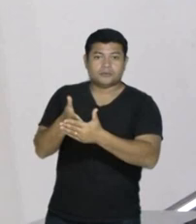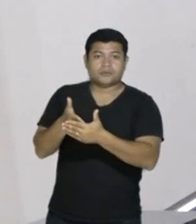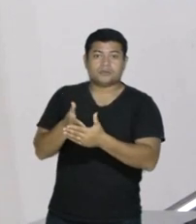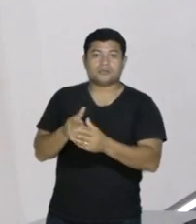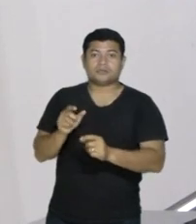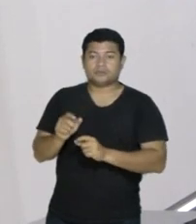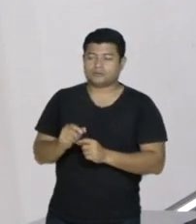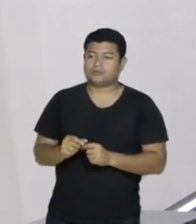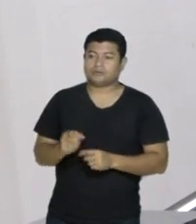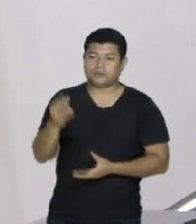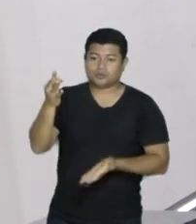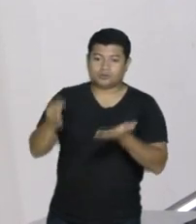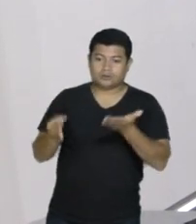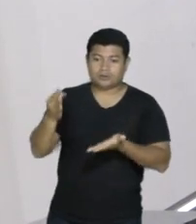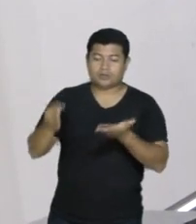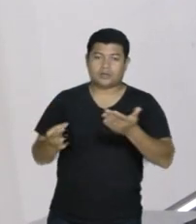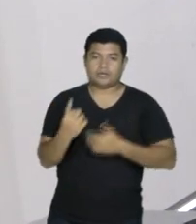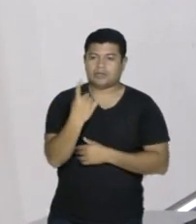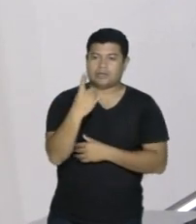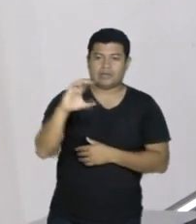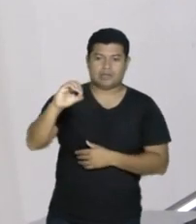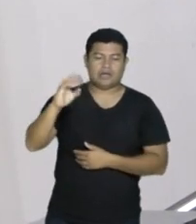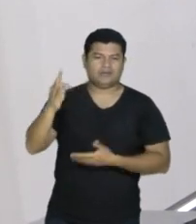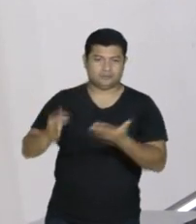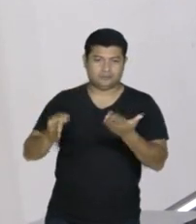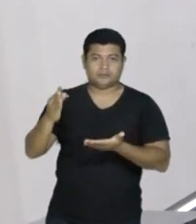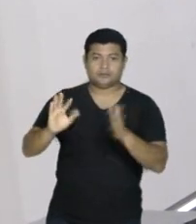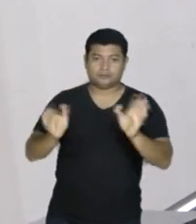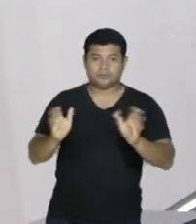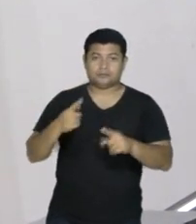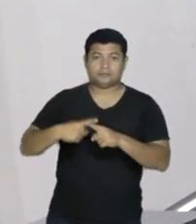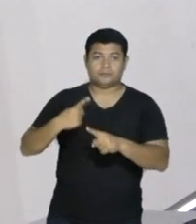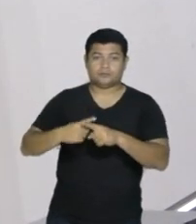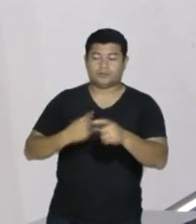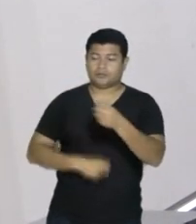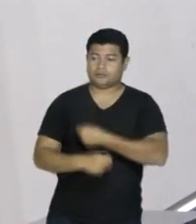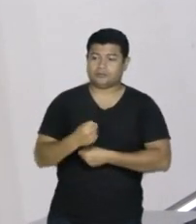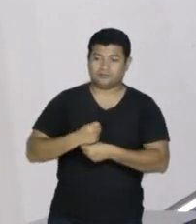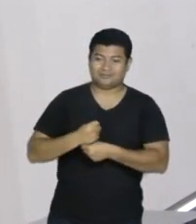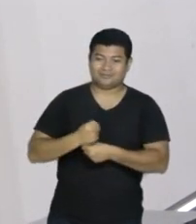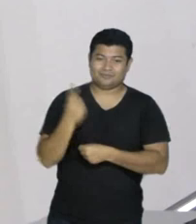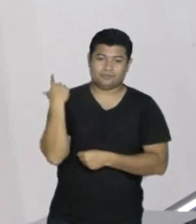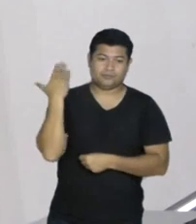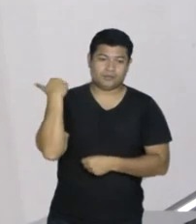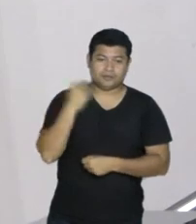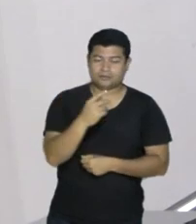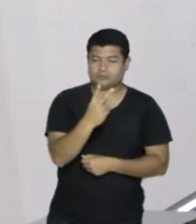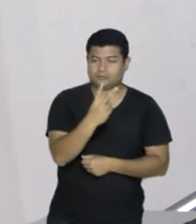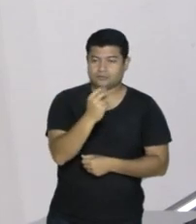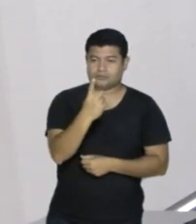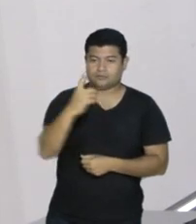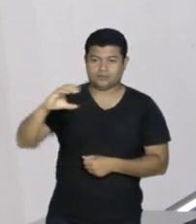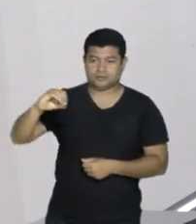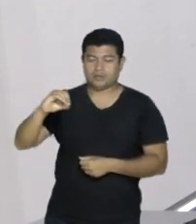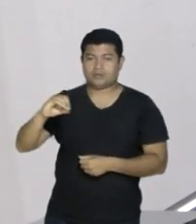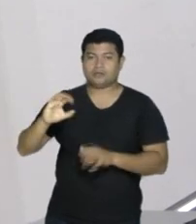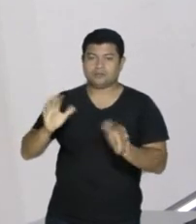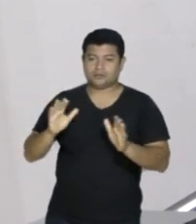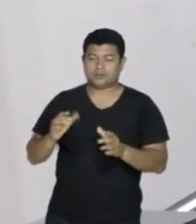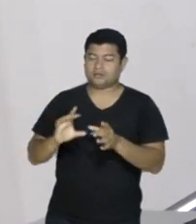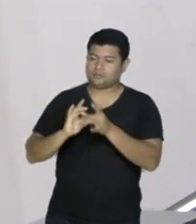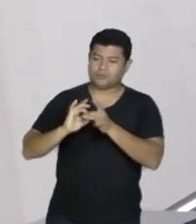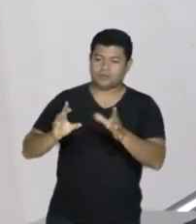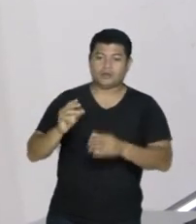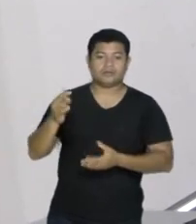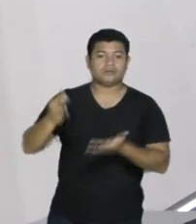tonelagem da ponte para 10 toneladas e que lá em 2010 era para 20 toneladas e nada foi feito foi deixado